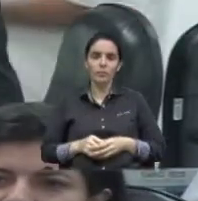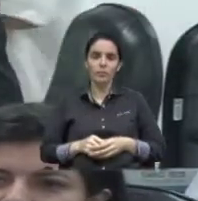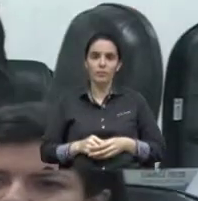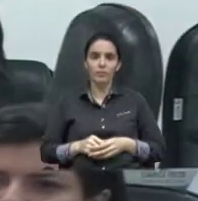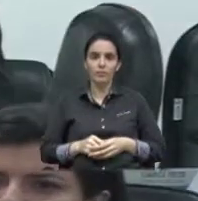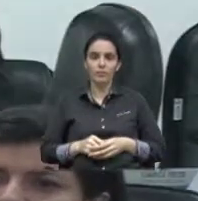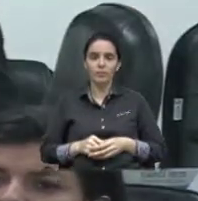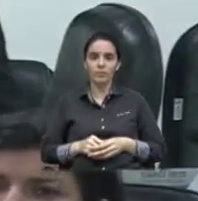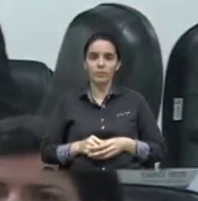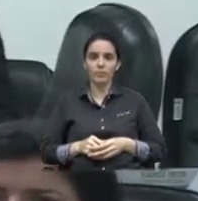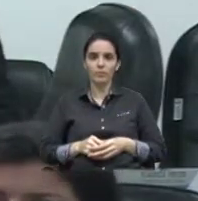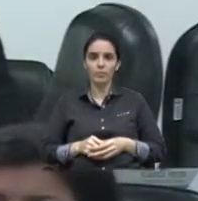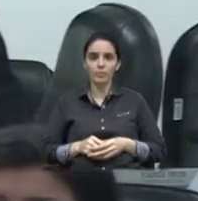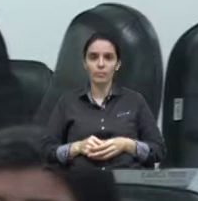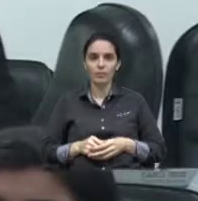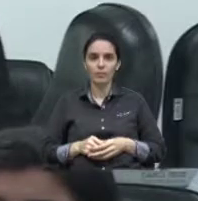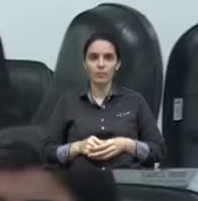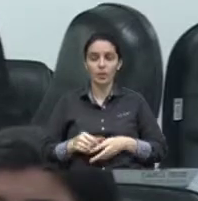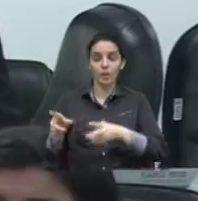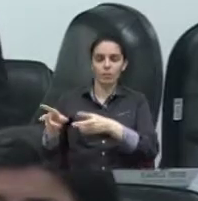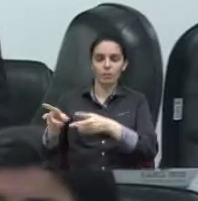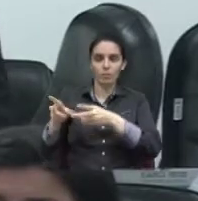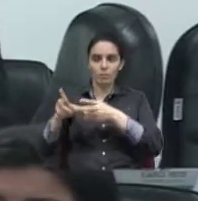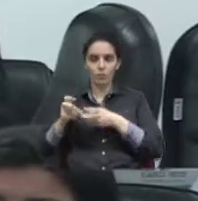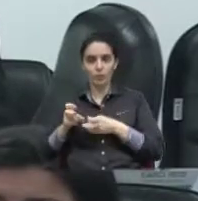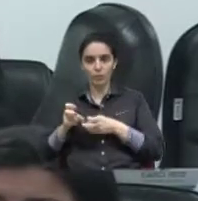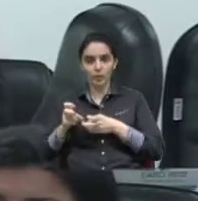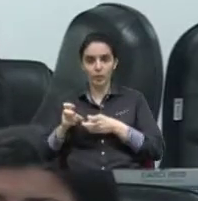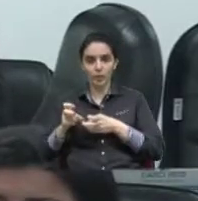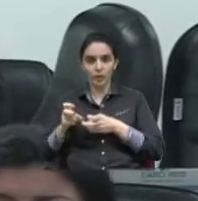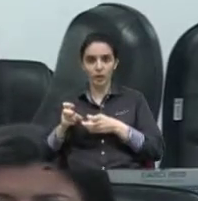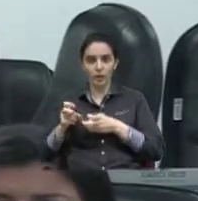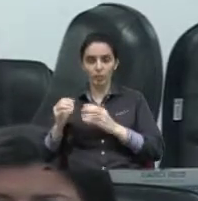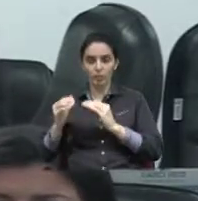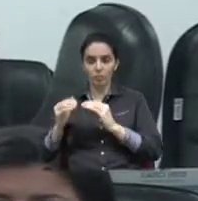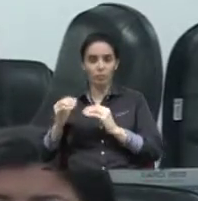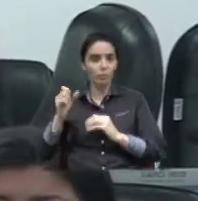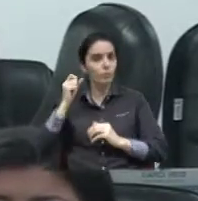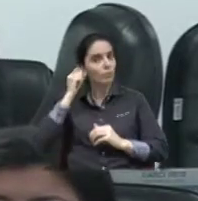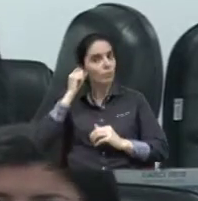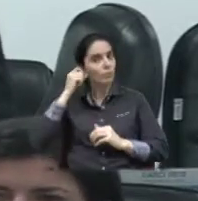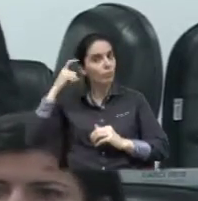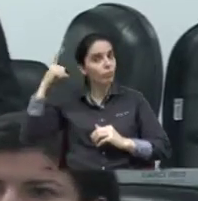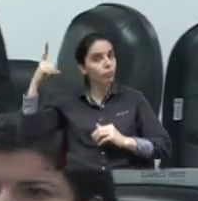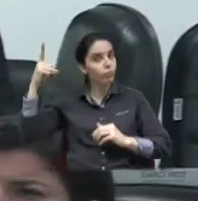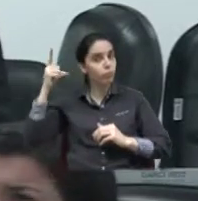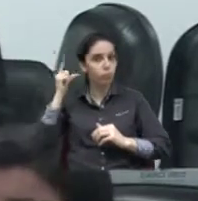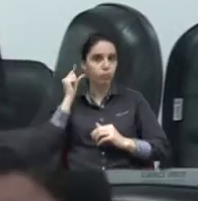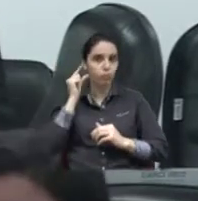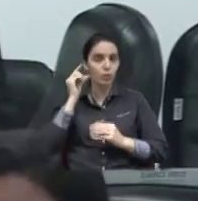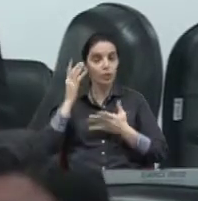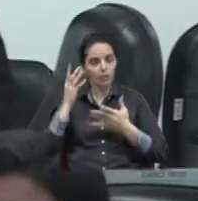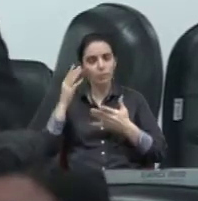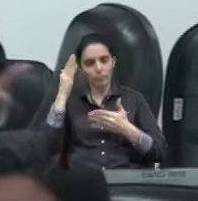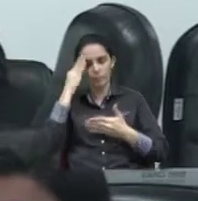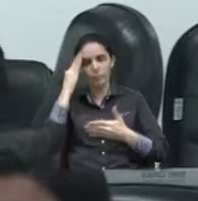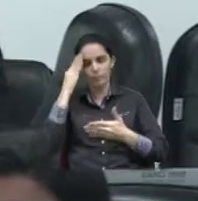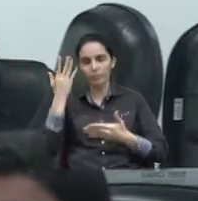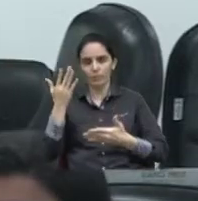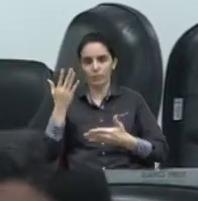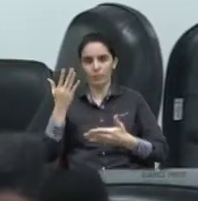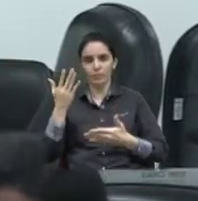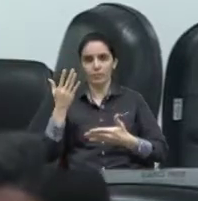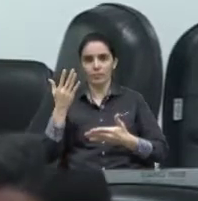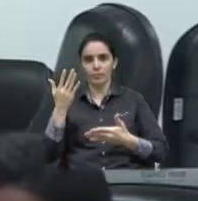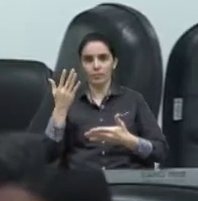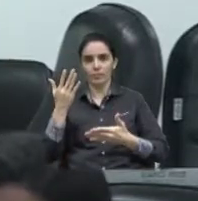correspondentes para que possa verificar, então, a altura que esses carros de som estão rodando e